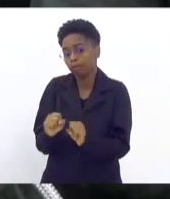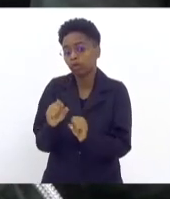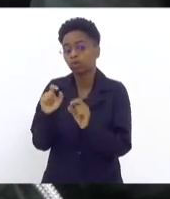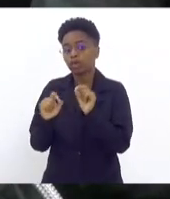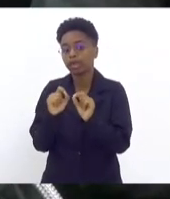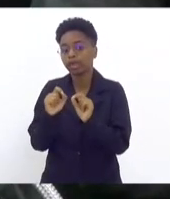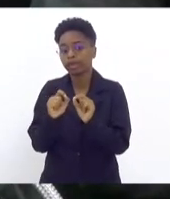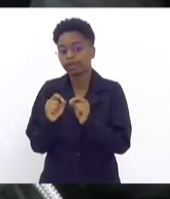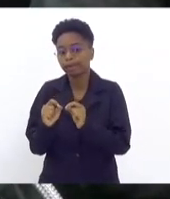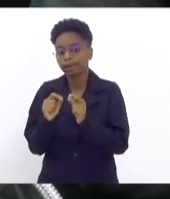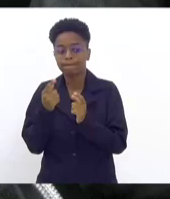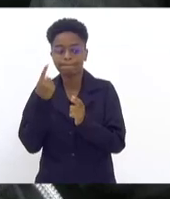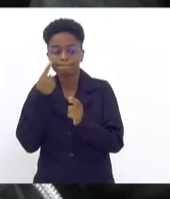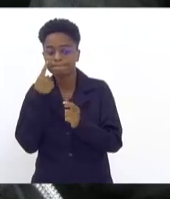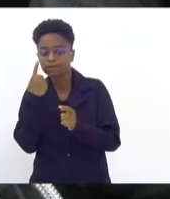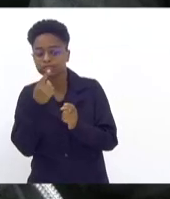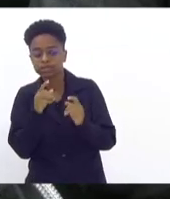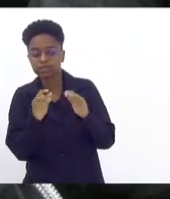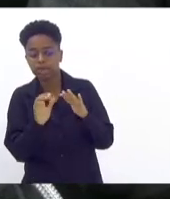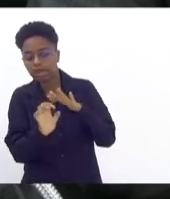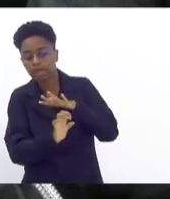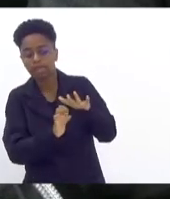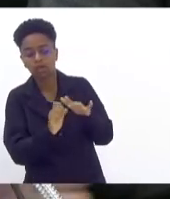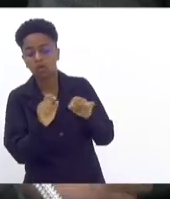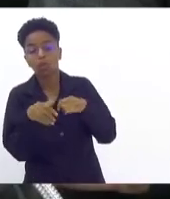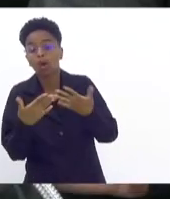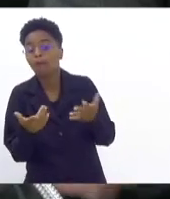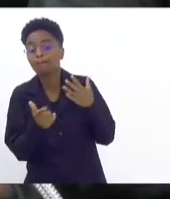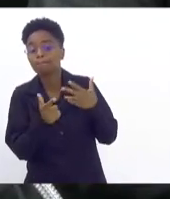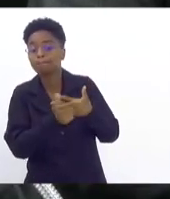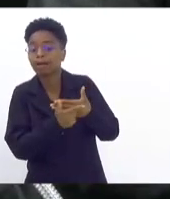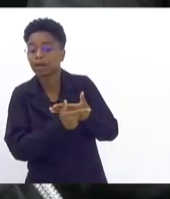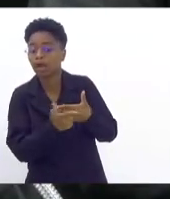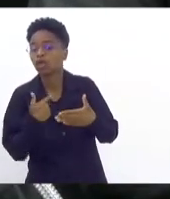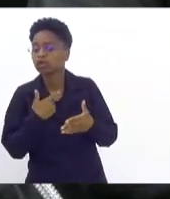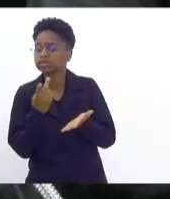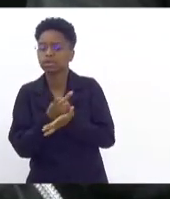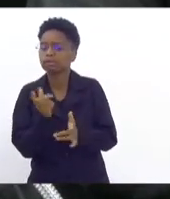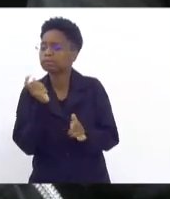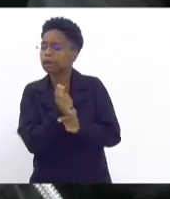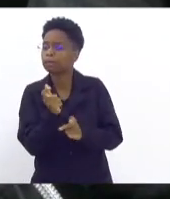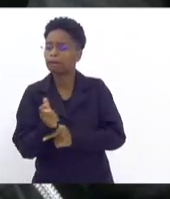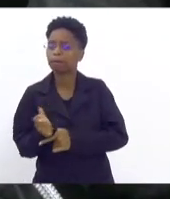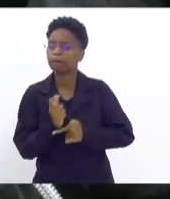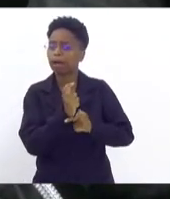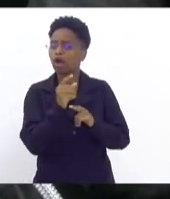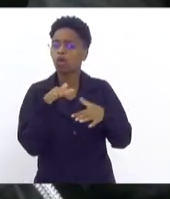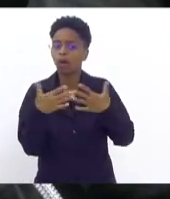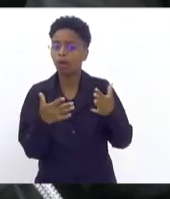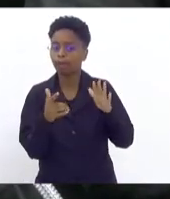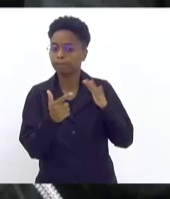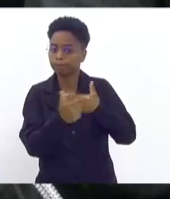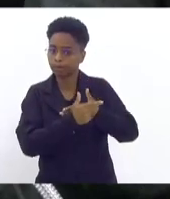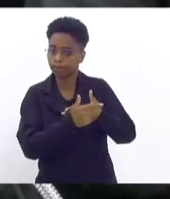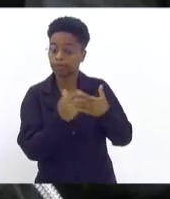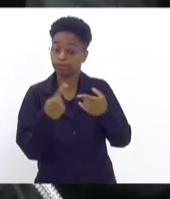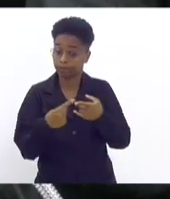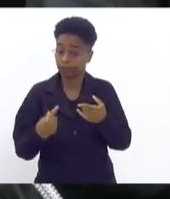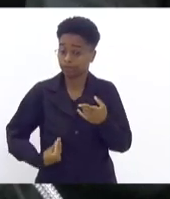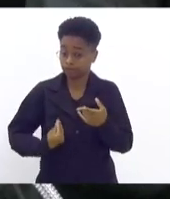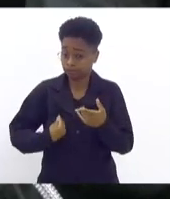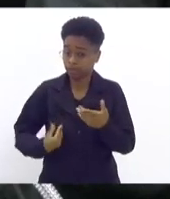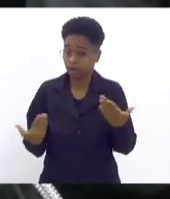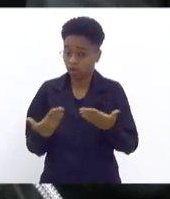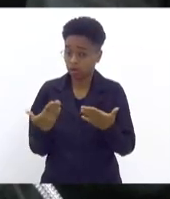são as agências. São as agências. O papel das agências, eu tenho sido muito crítico, deputado doutor Serginho, o papel das agências. A gente está vivendo um drama